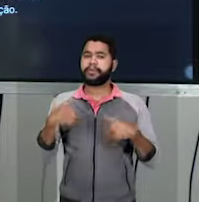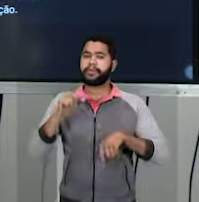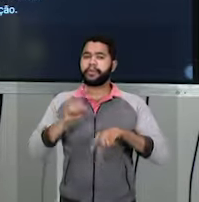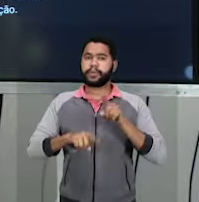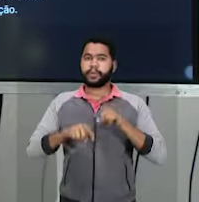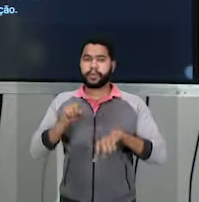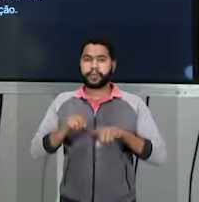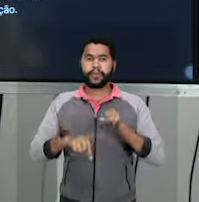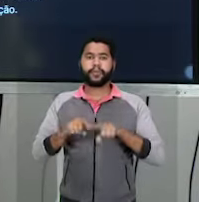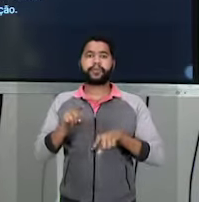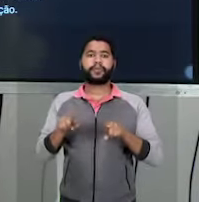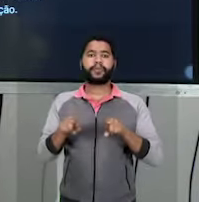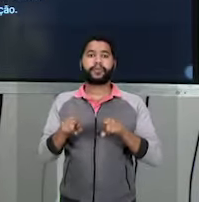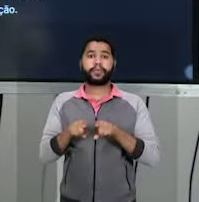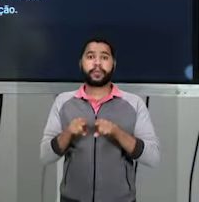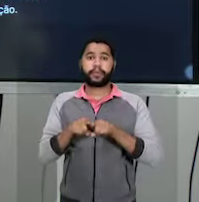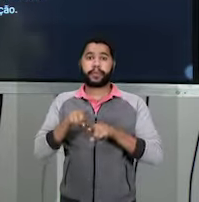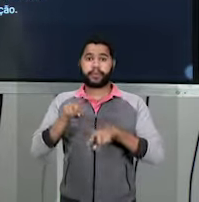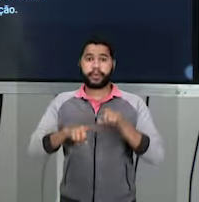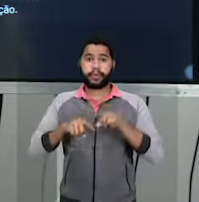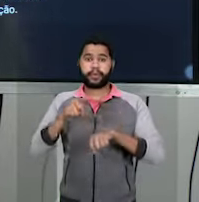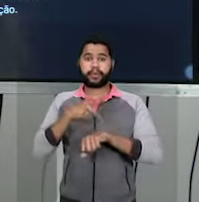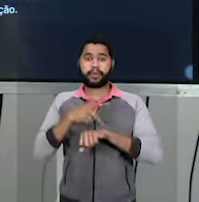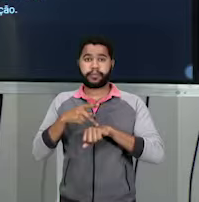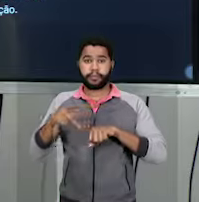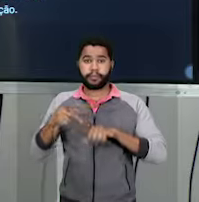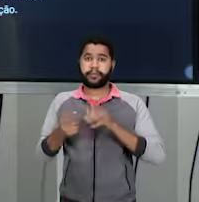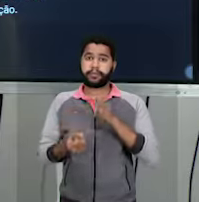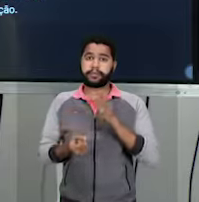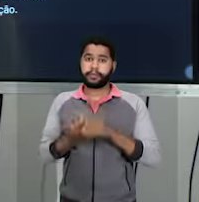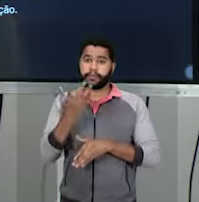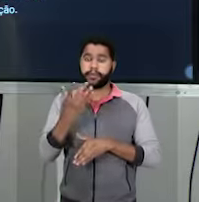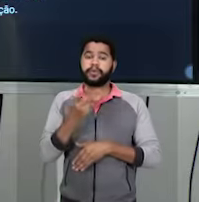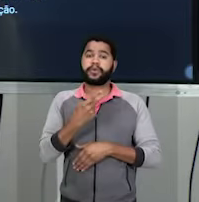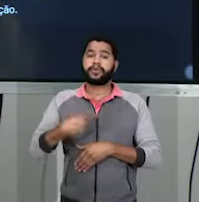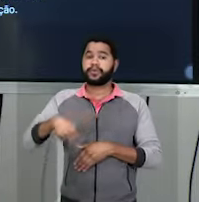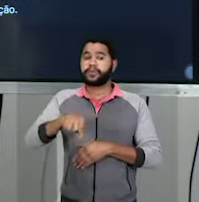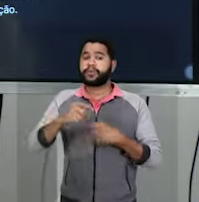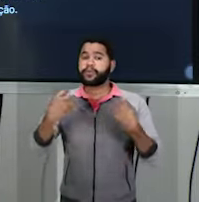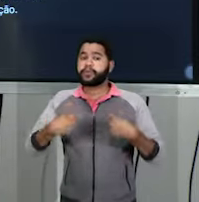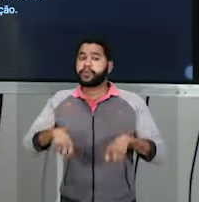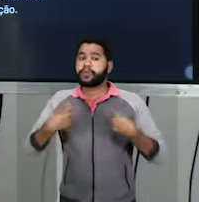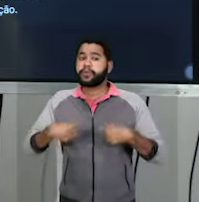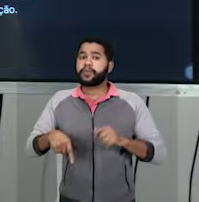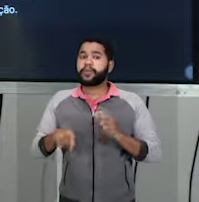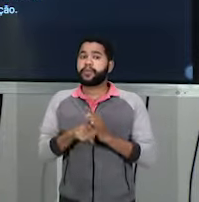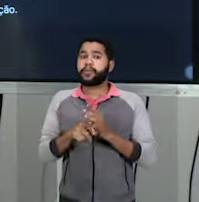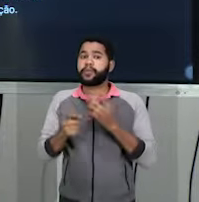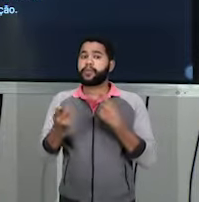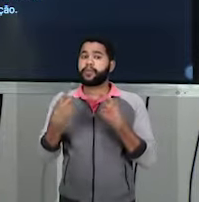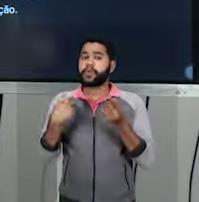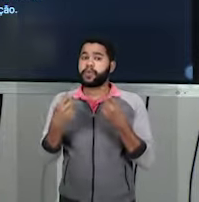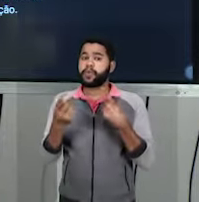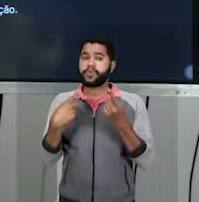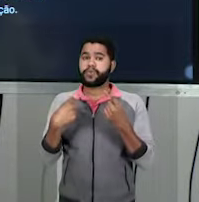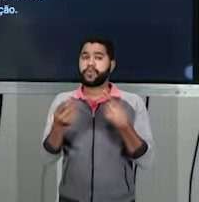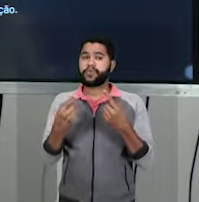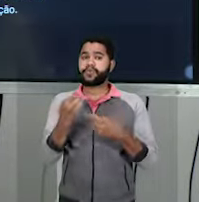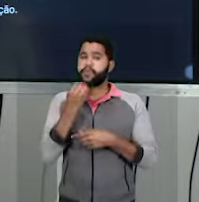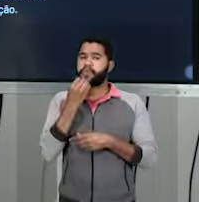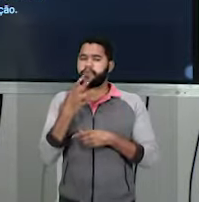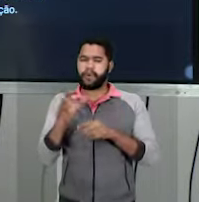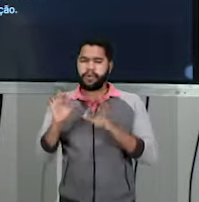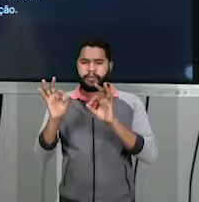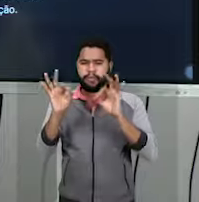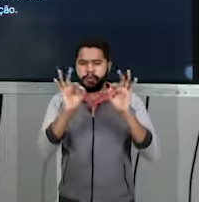esses produtos as matérias-primas para que o produto seja fabricado nós precisamos de rodovias rodovias com uma